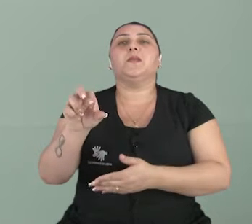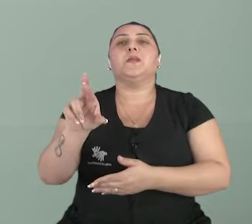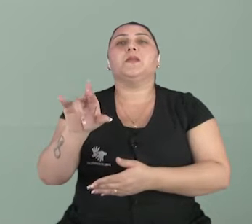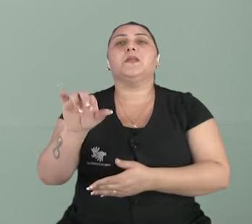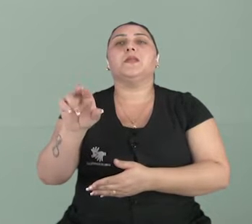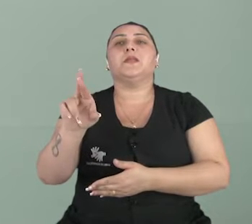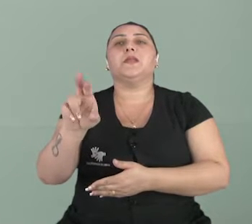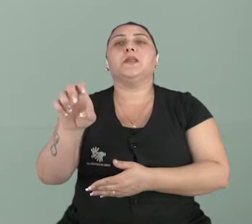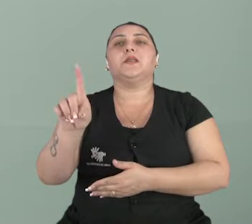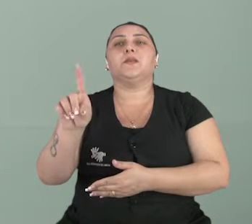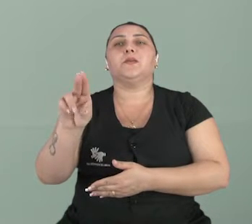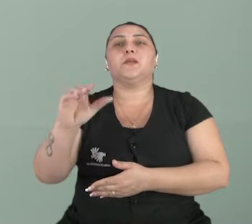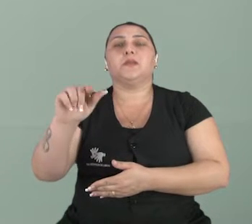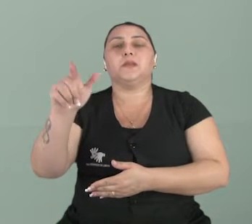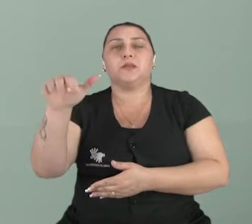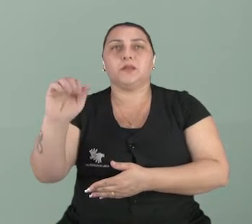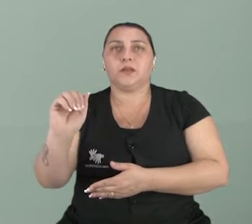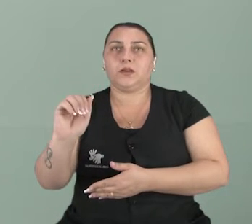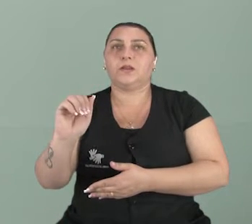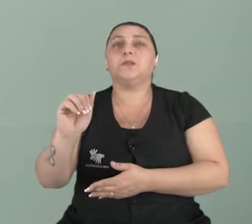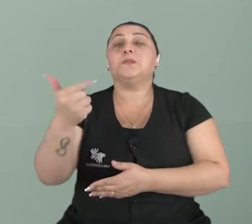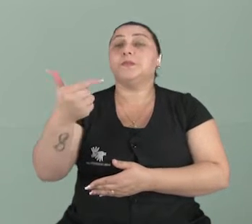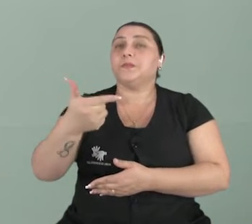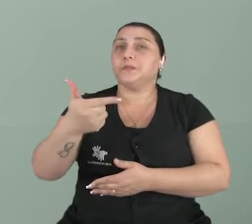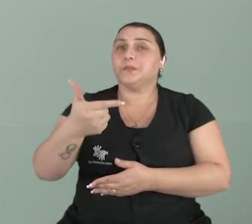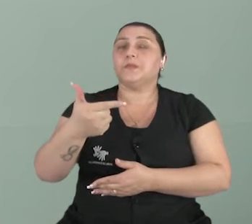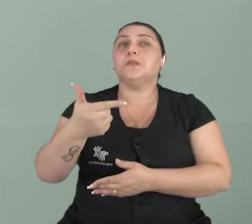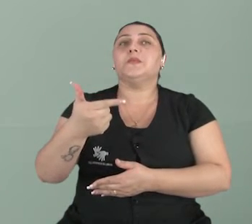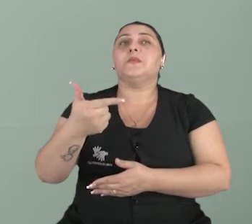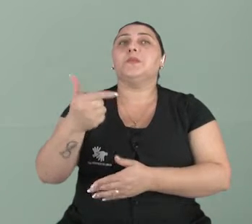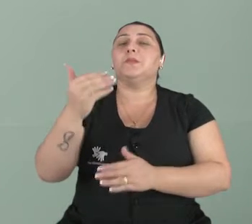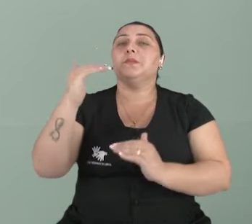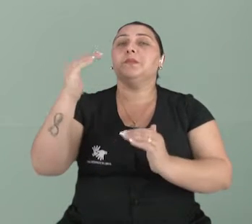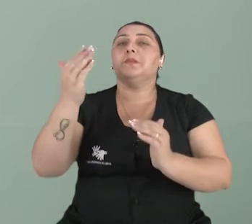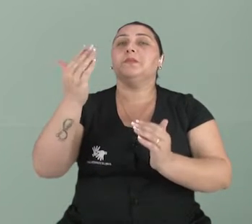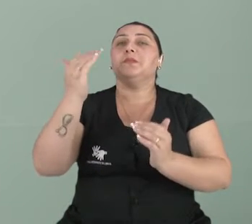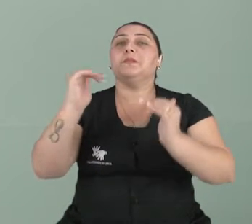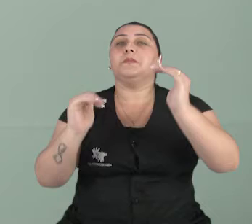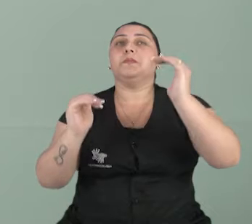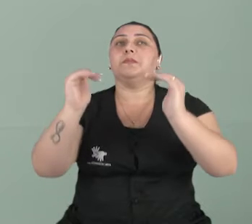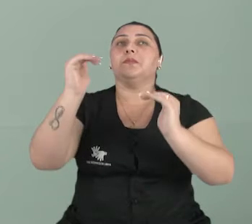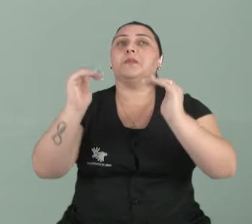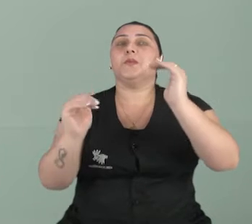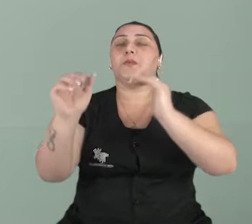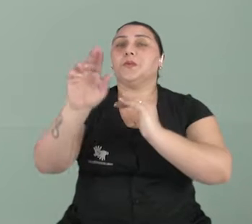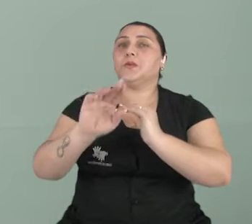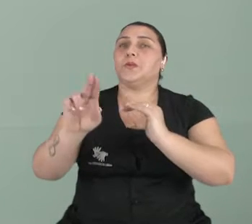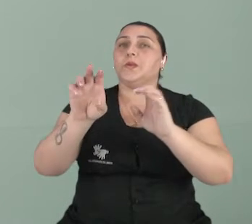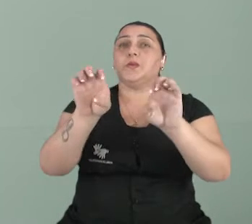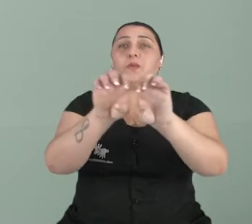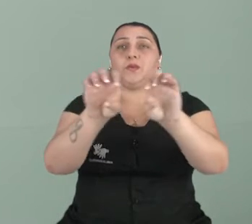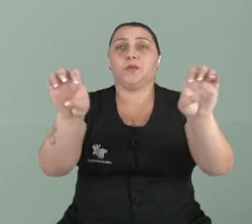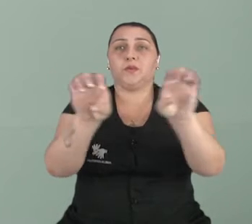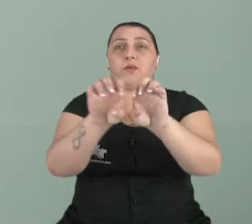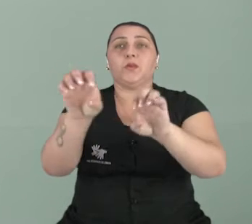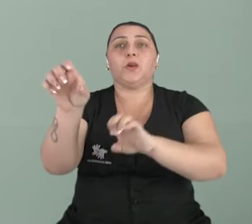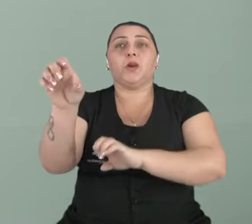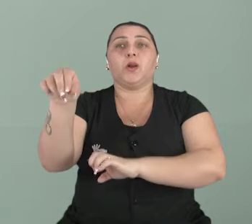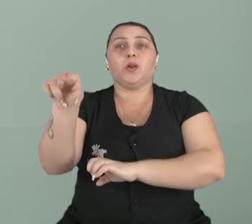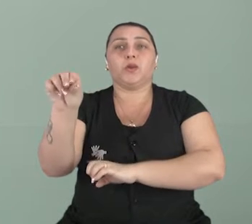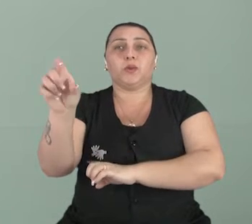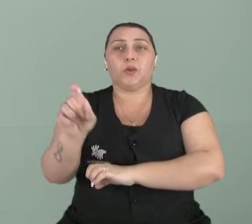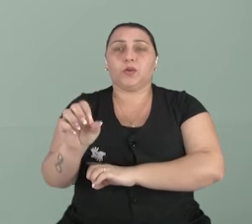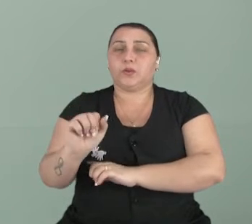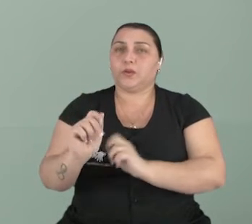oxirredução, parte 2, onde nós vamos trabalhar o balanceamento através do uso do número de Knox,